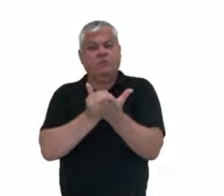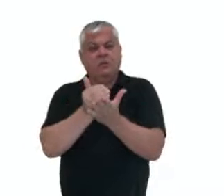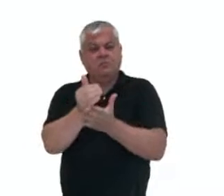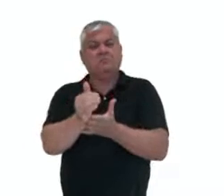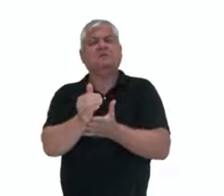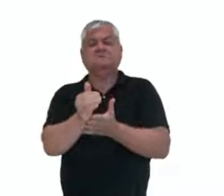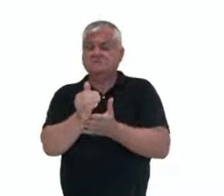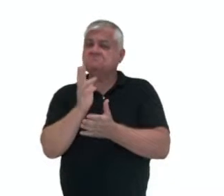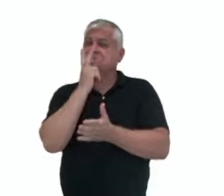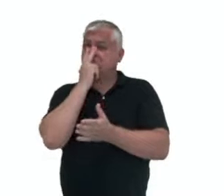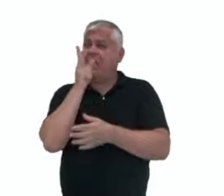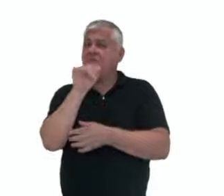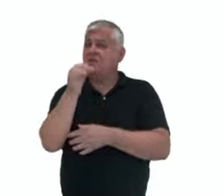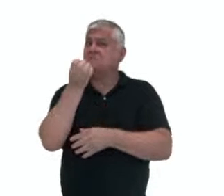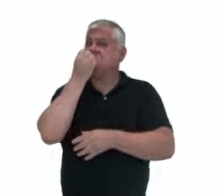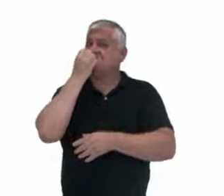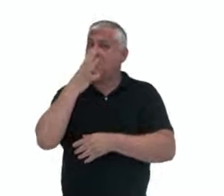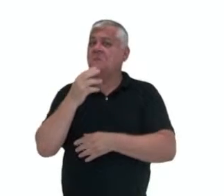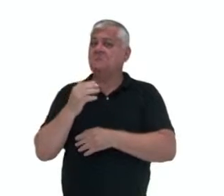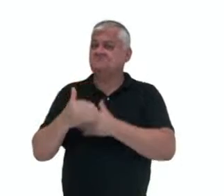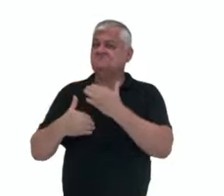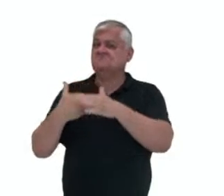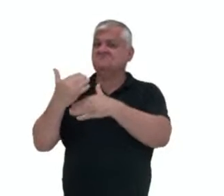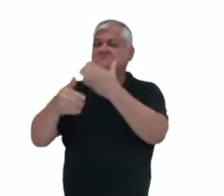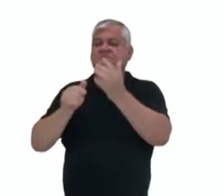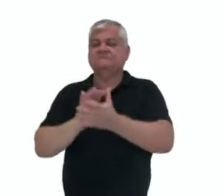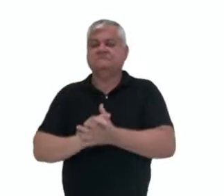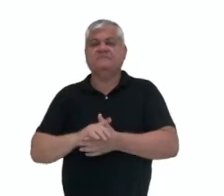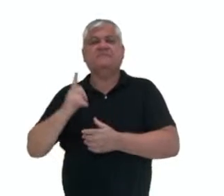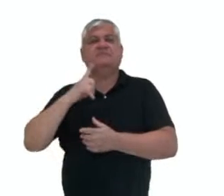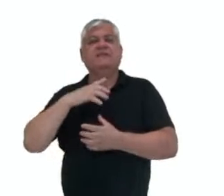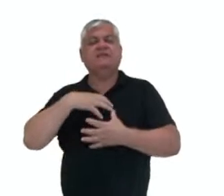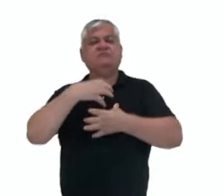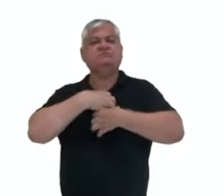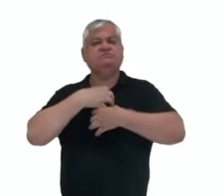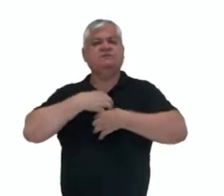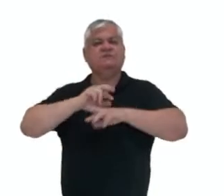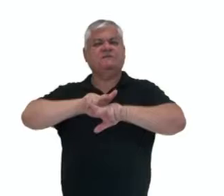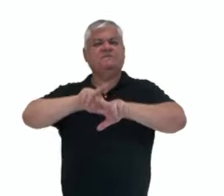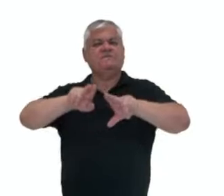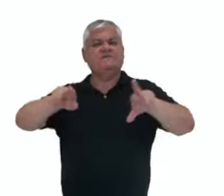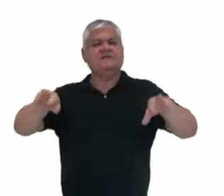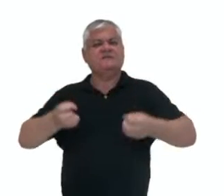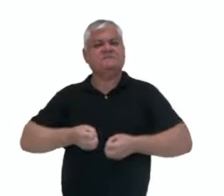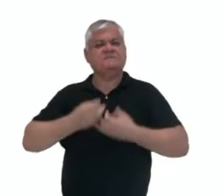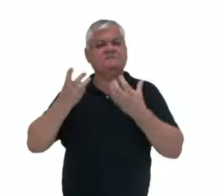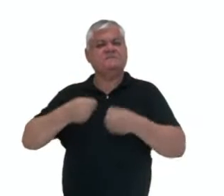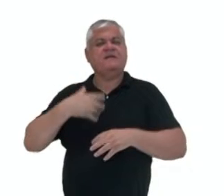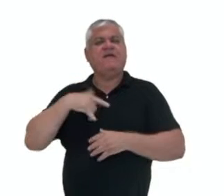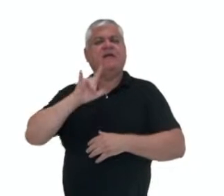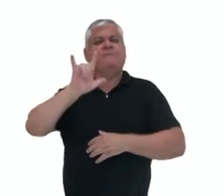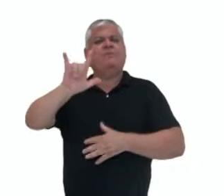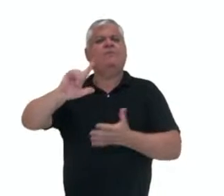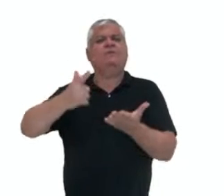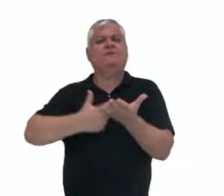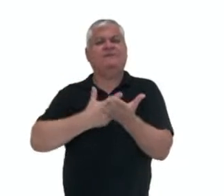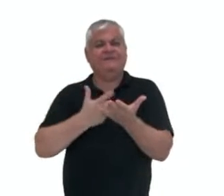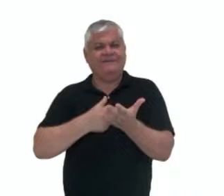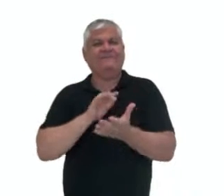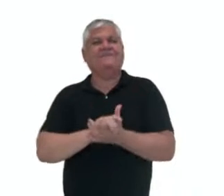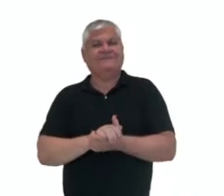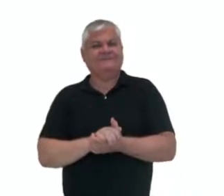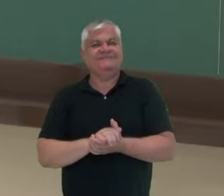vitorioso. Lembra que há muitas formas de expressar o amor aos livros e que é importante evidenciar todas